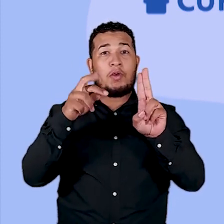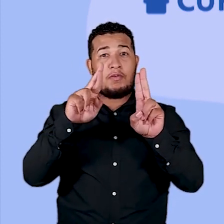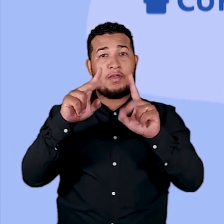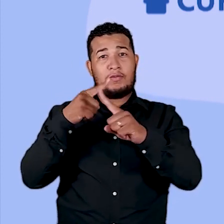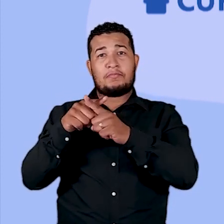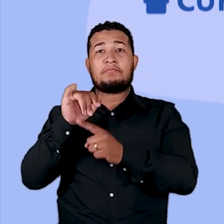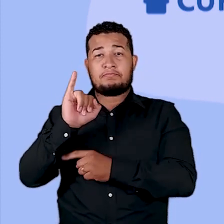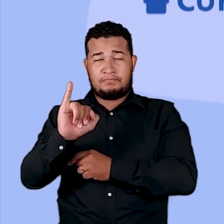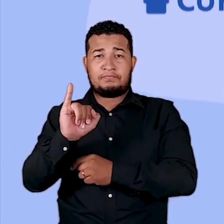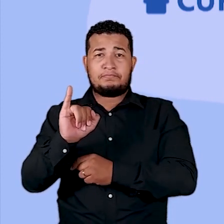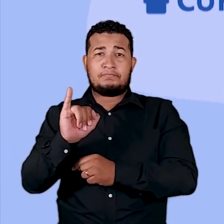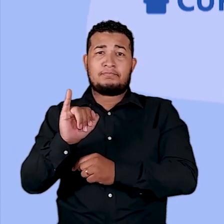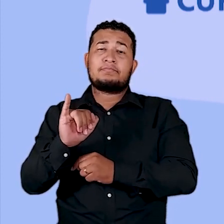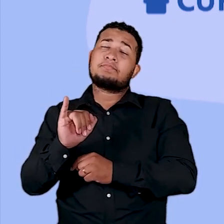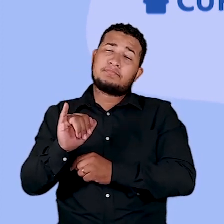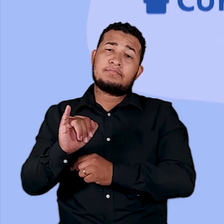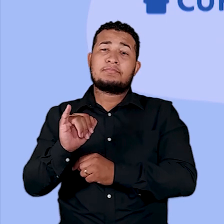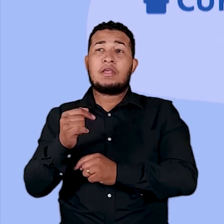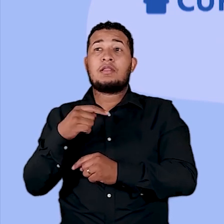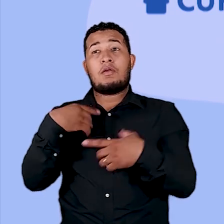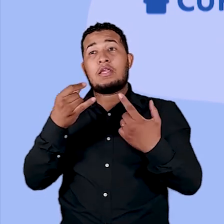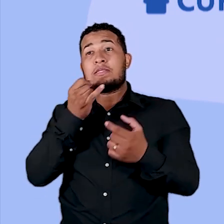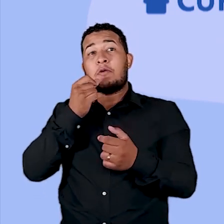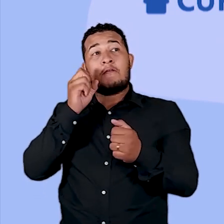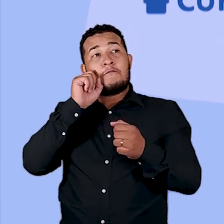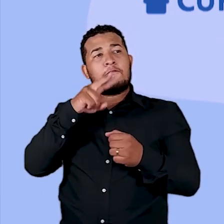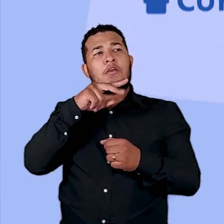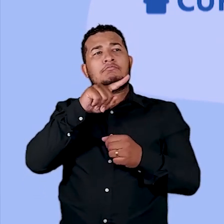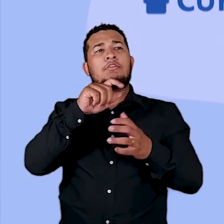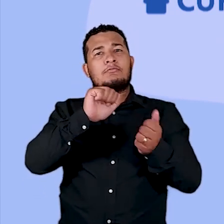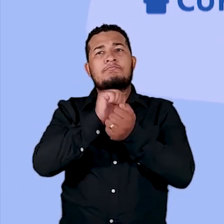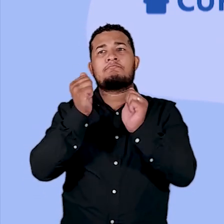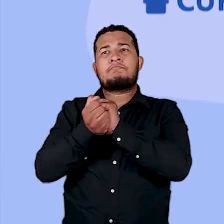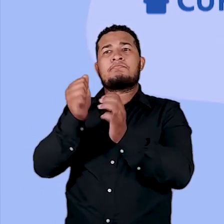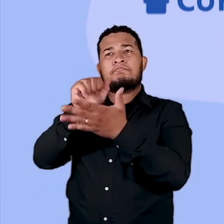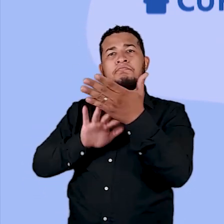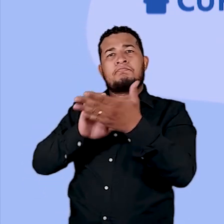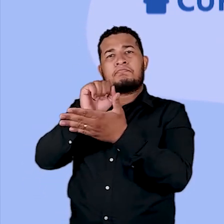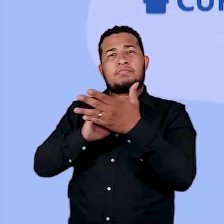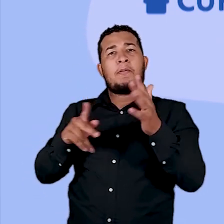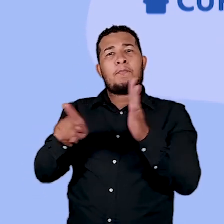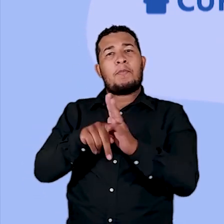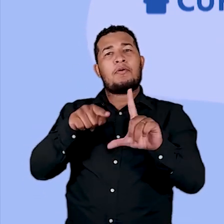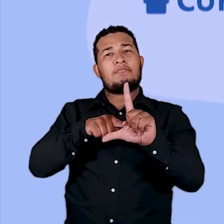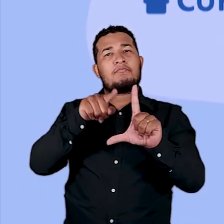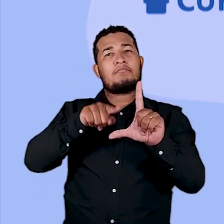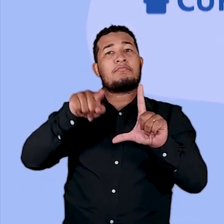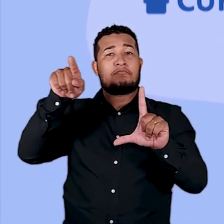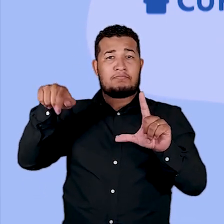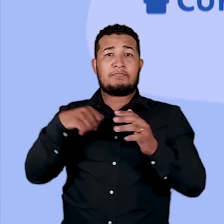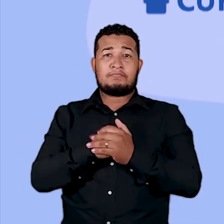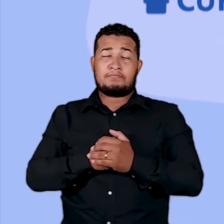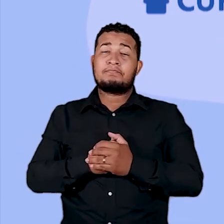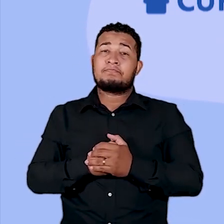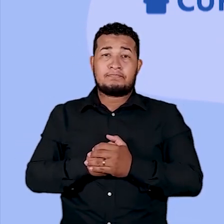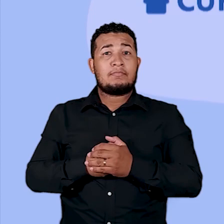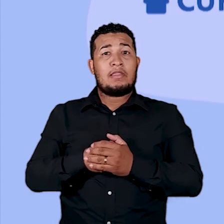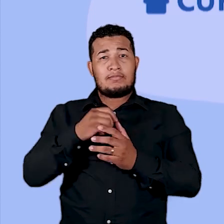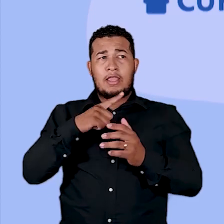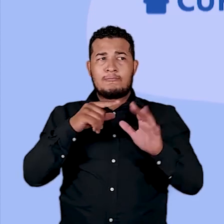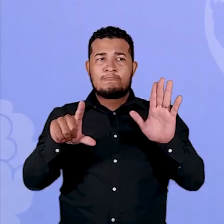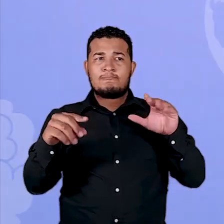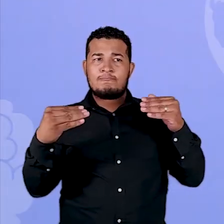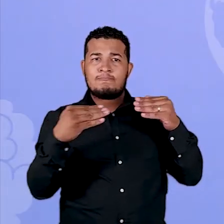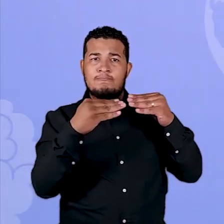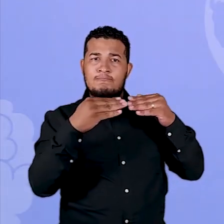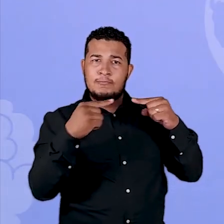Ohm, que é U igual a R vezes I. E por fim pegamos essa primeira lei de Ohm e aplicamos aí para fazer gráficos, que a gente chamou aí de curvas